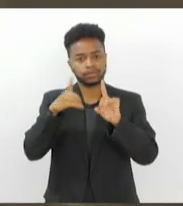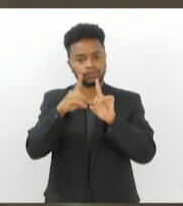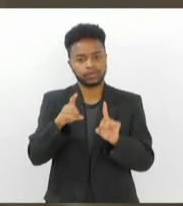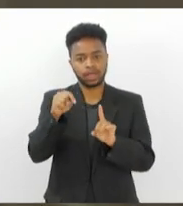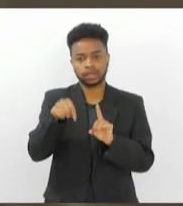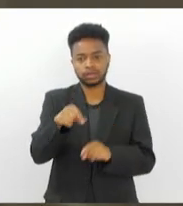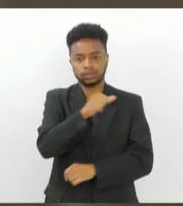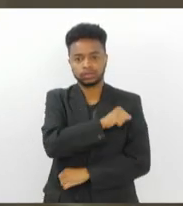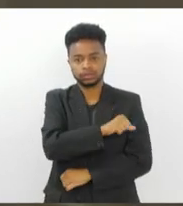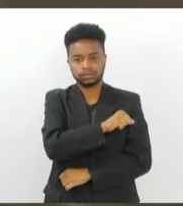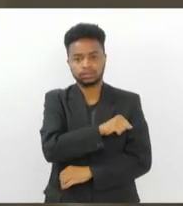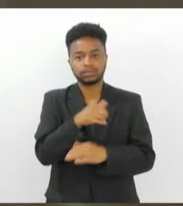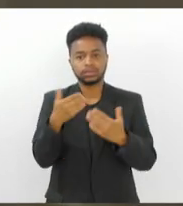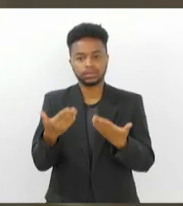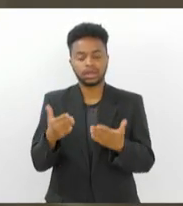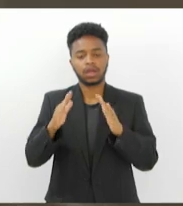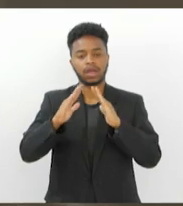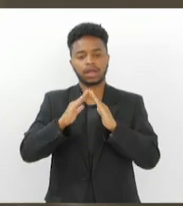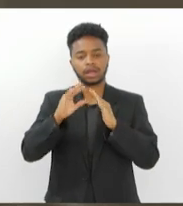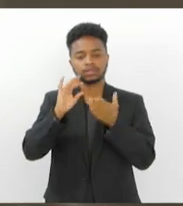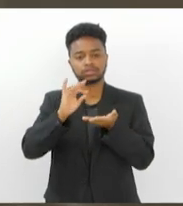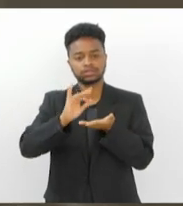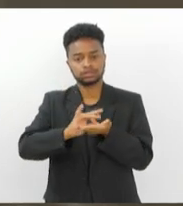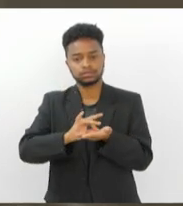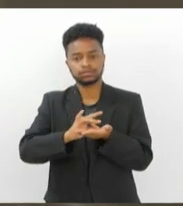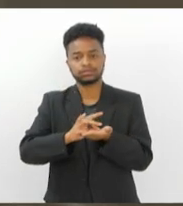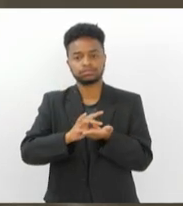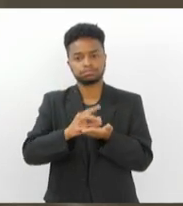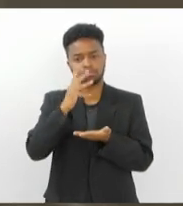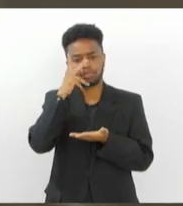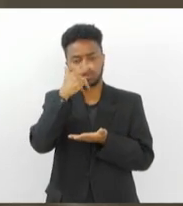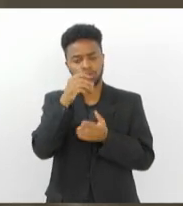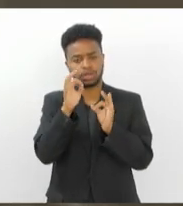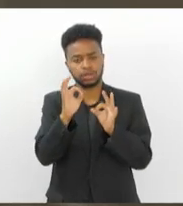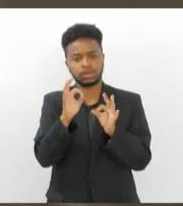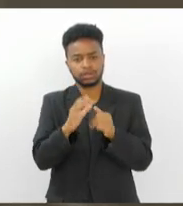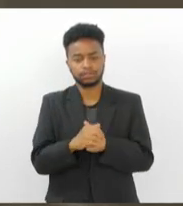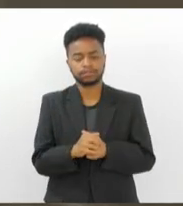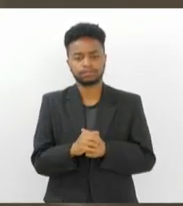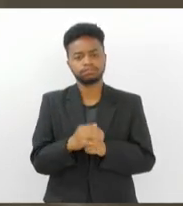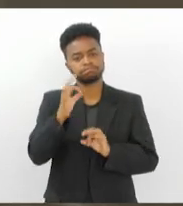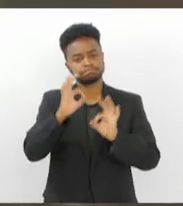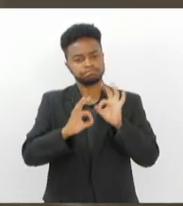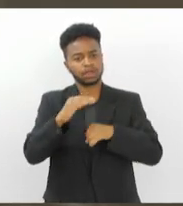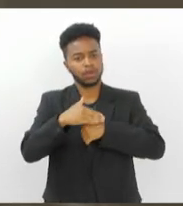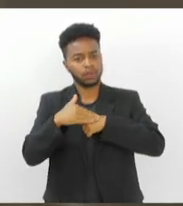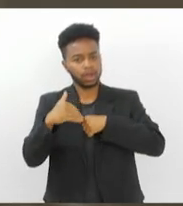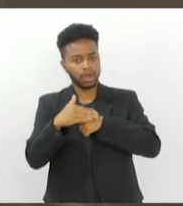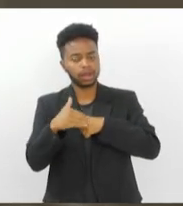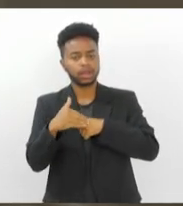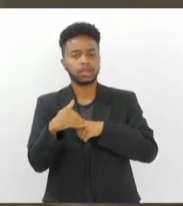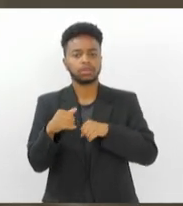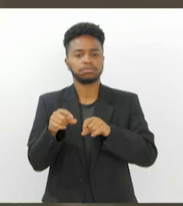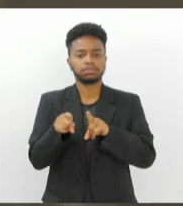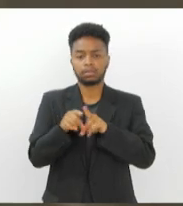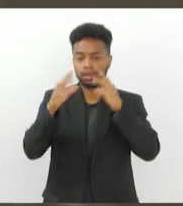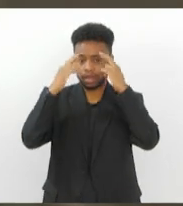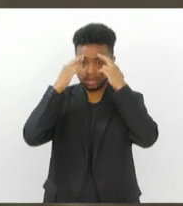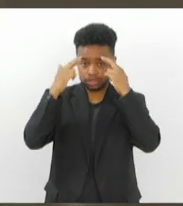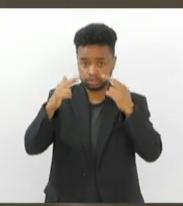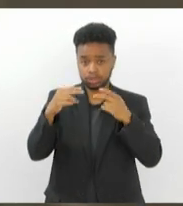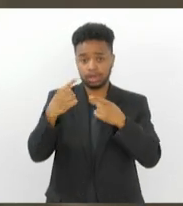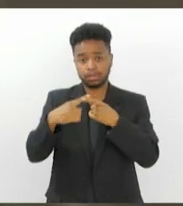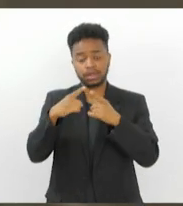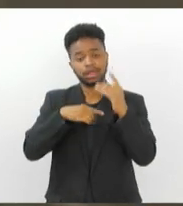Janeiro então assim uma casa que tá assim tá muito bonita foi feito com muito carinho entendeu com muito respeito a gente tem um